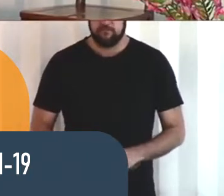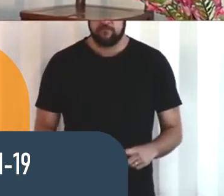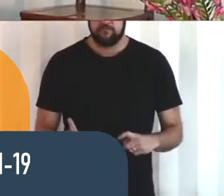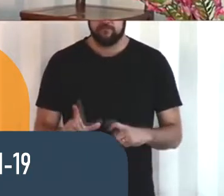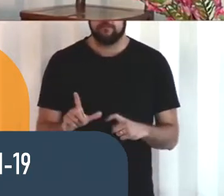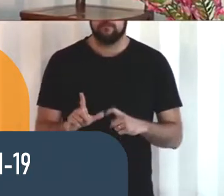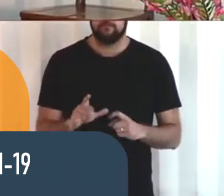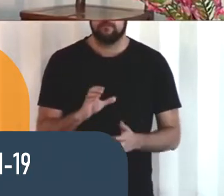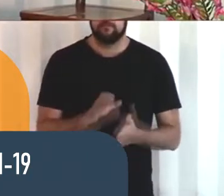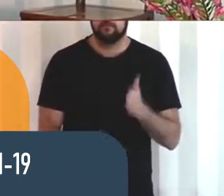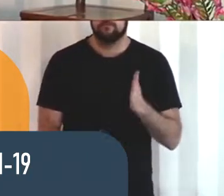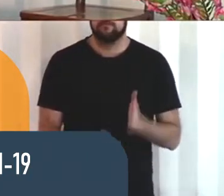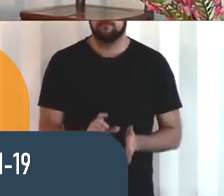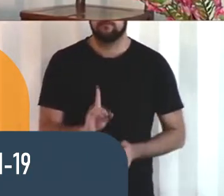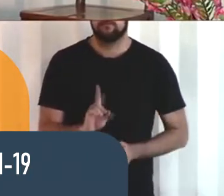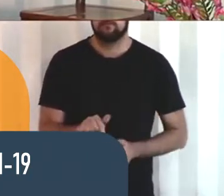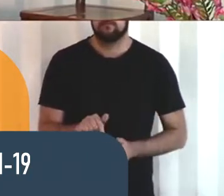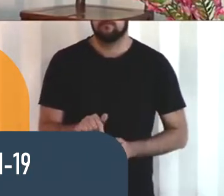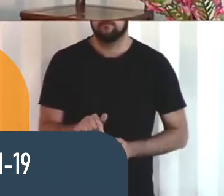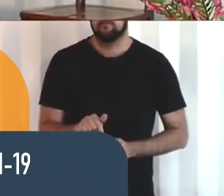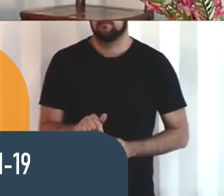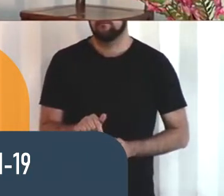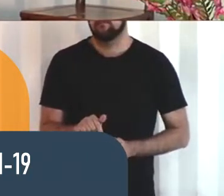Lucas 17.